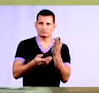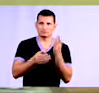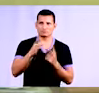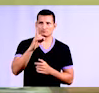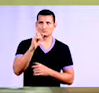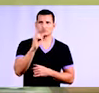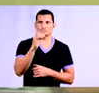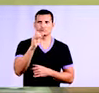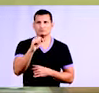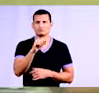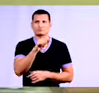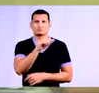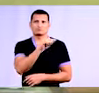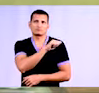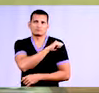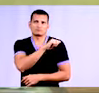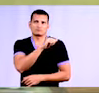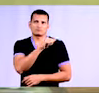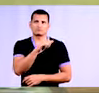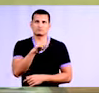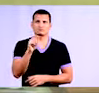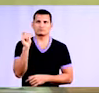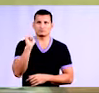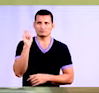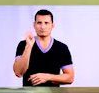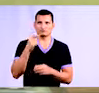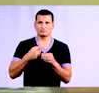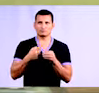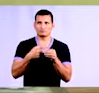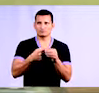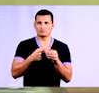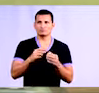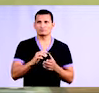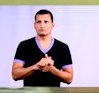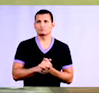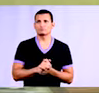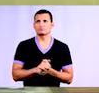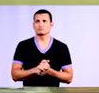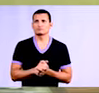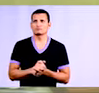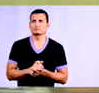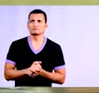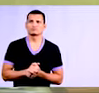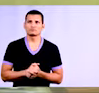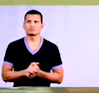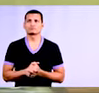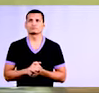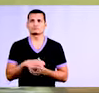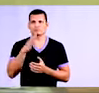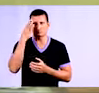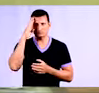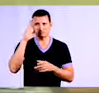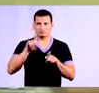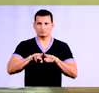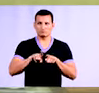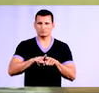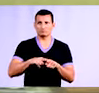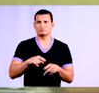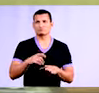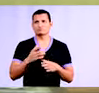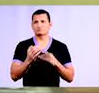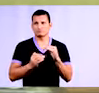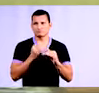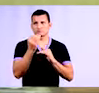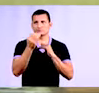responde. Bem, pode até ser, né, aluno de Ariquemes, mas principalmente é a questão do desempenho, vai ficar mais lento.